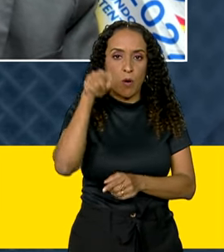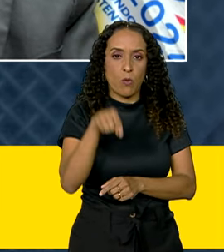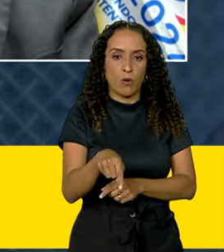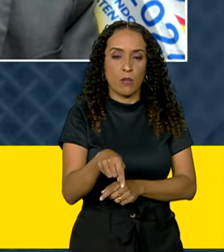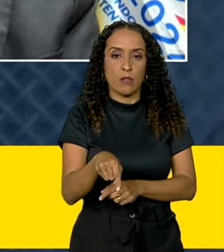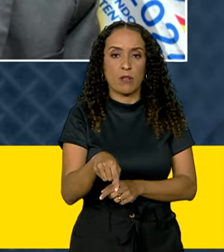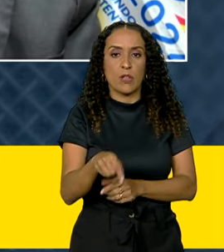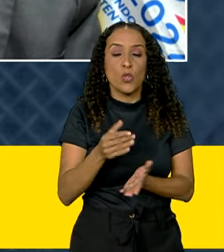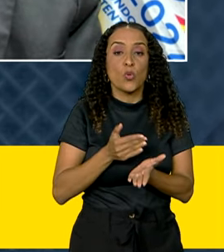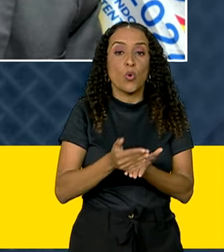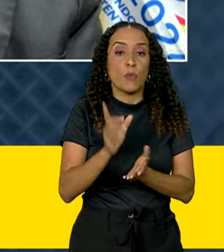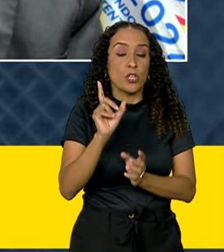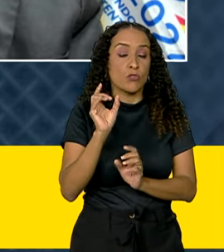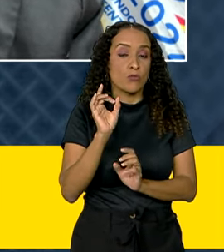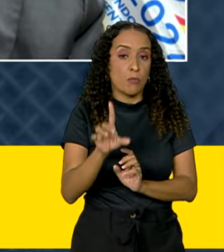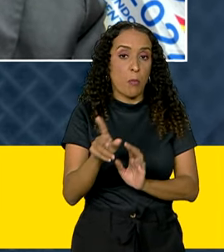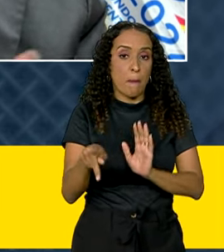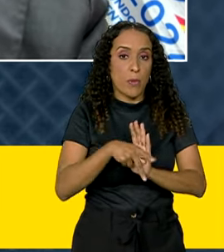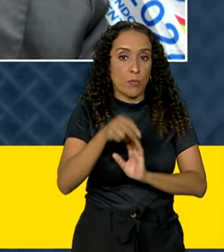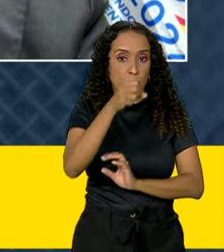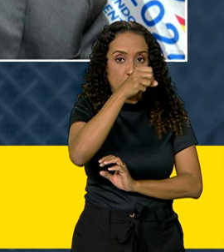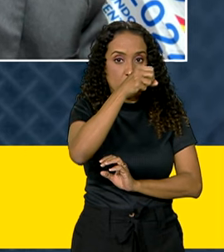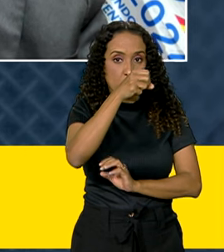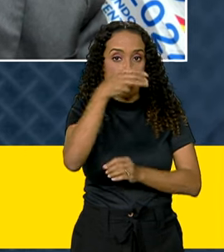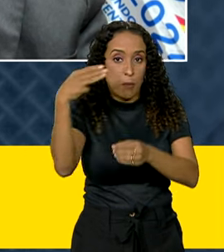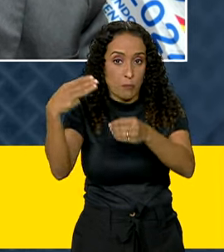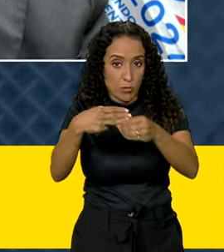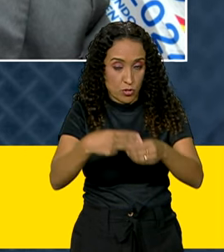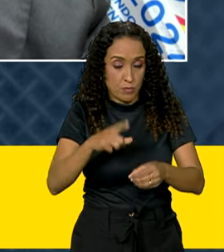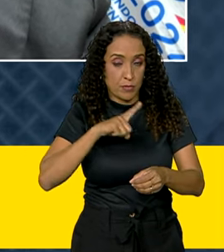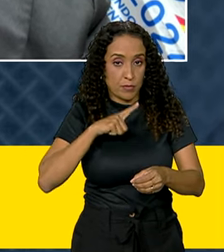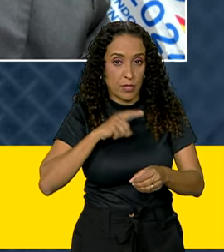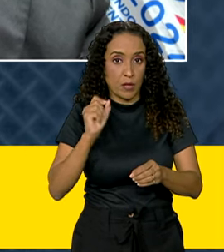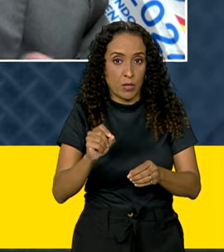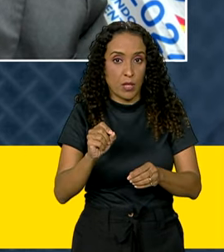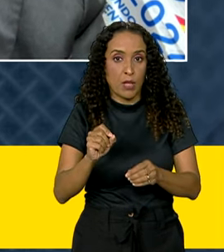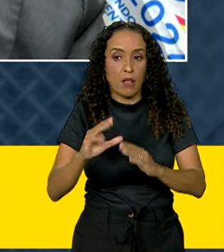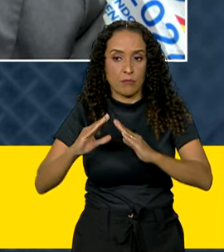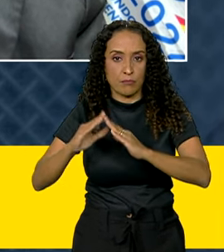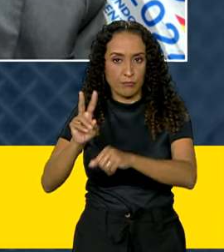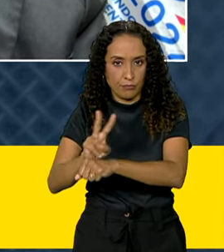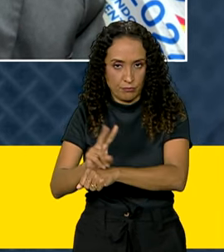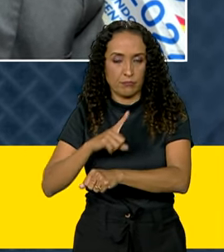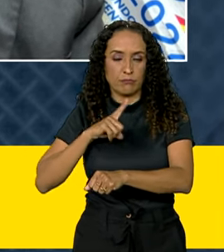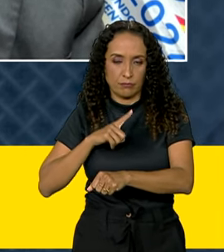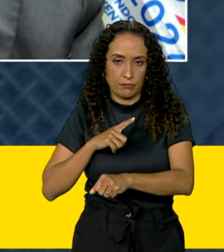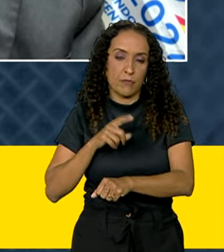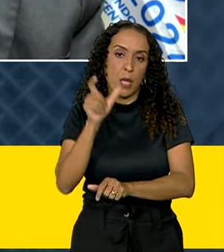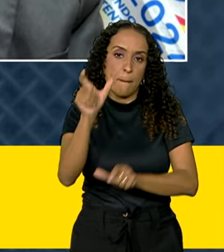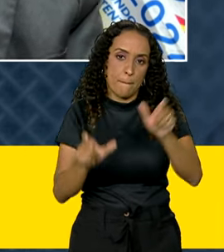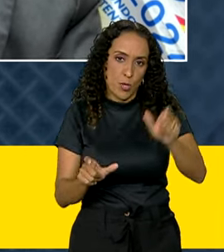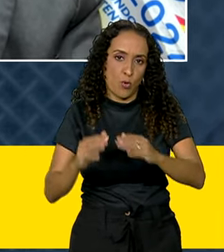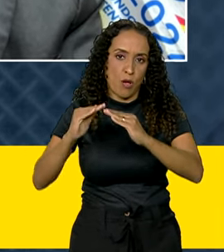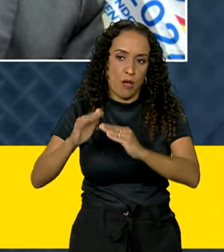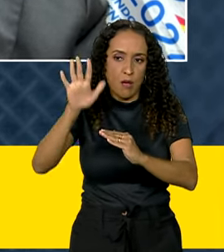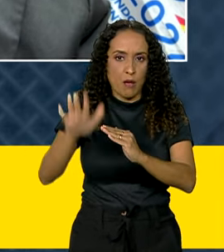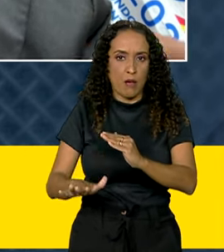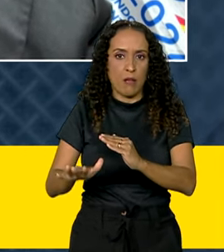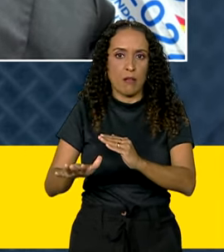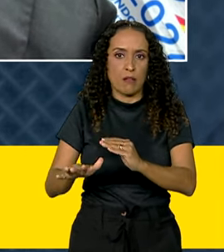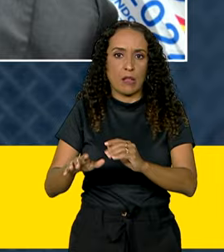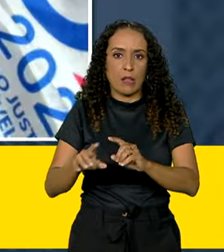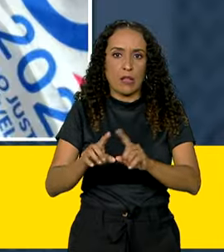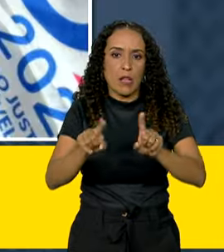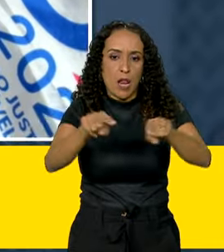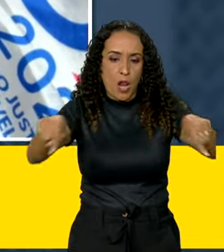passamos inicialmente para os municípios que têm os abrigos, as pessoas que estão ali numa quadra,